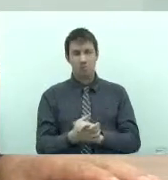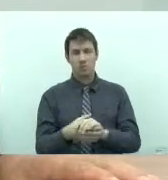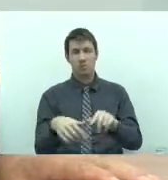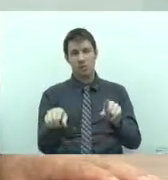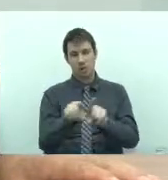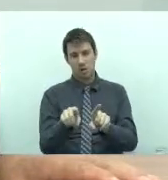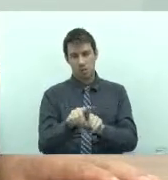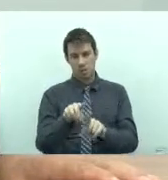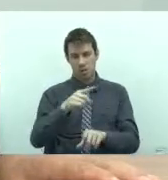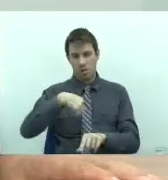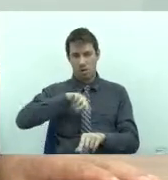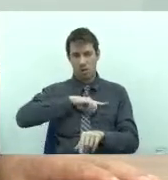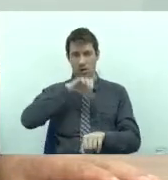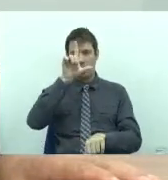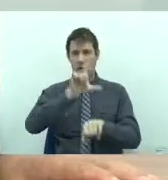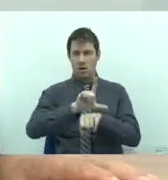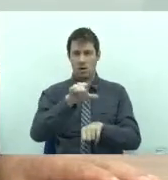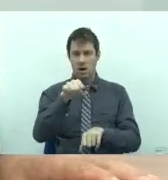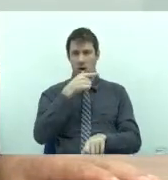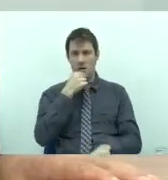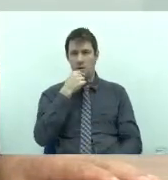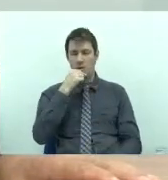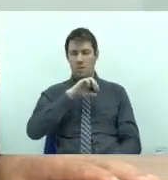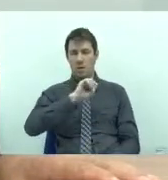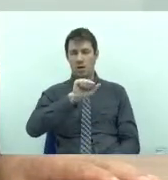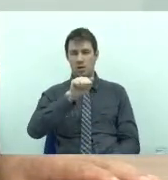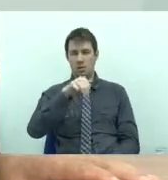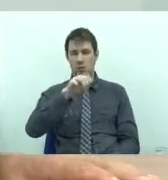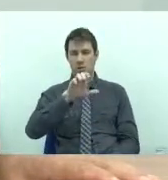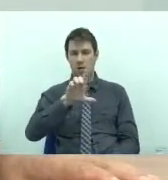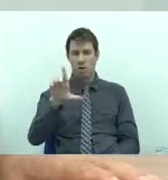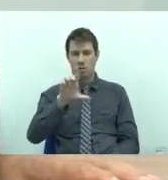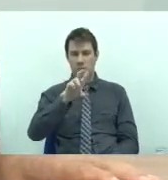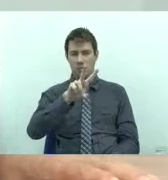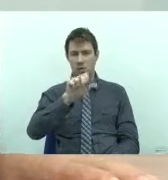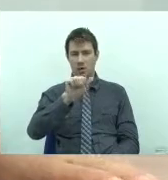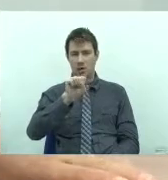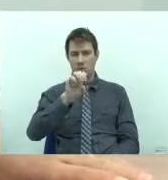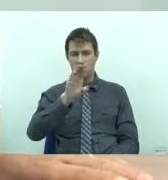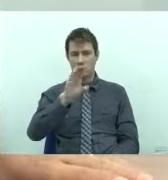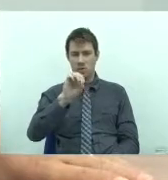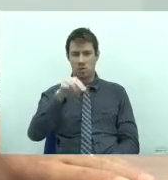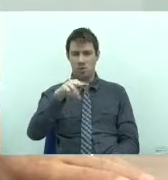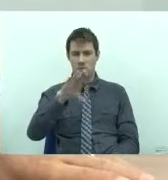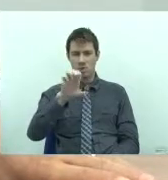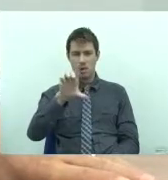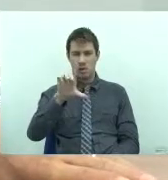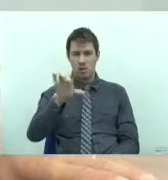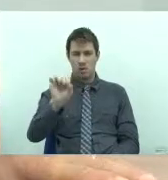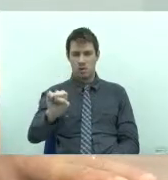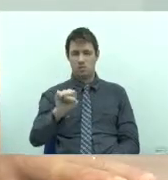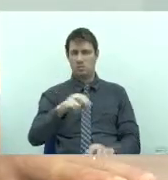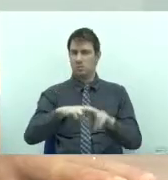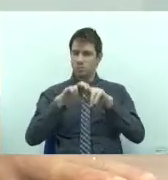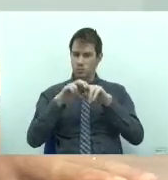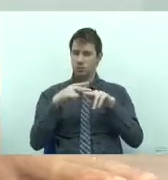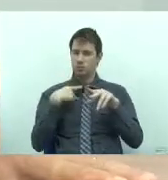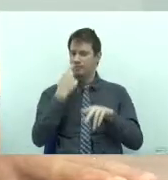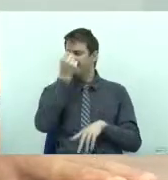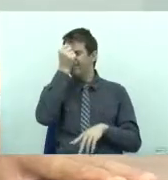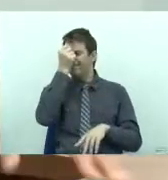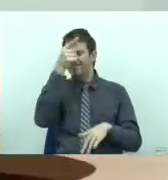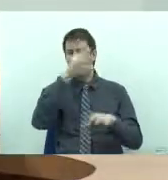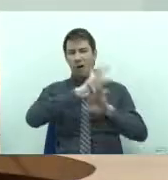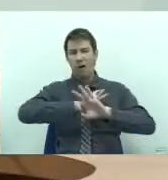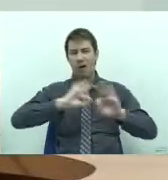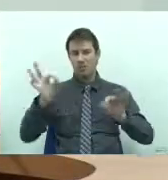nosso líder desta casa, o vereador Samuel Vasconcelos, pela brilhante ideia de apresentar nesta